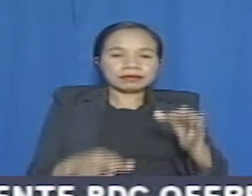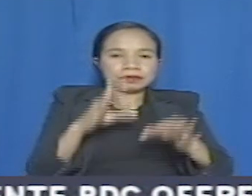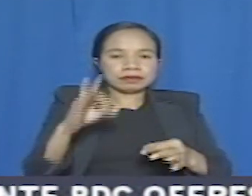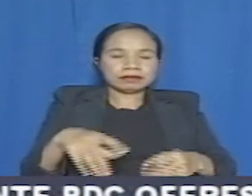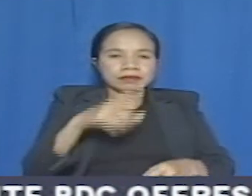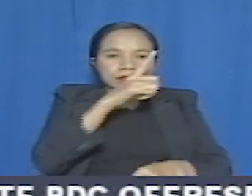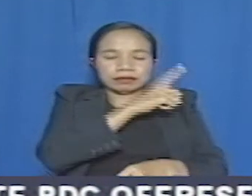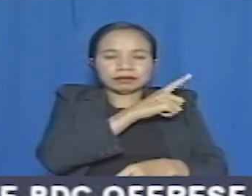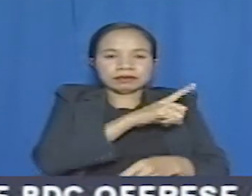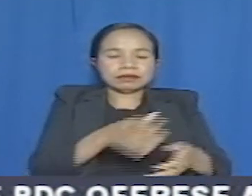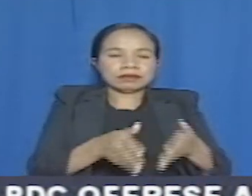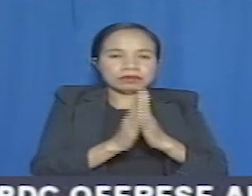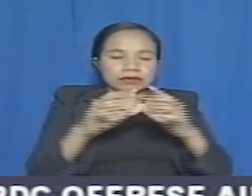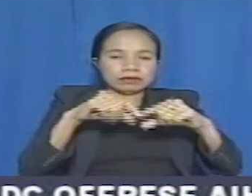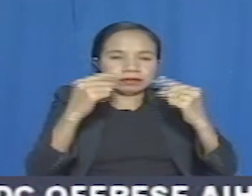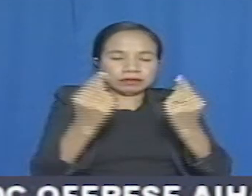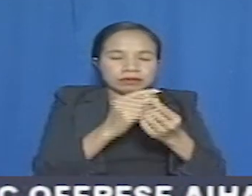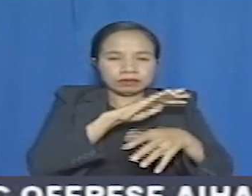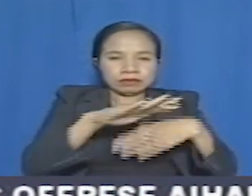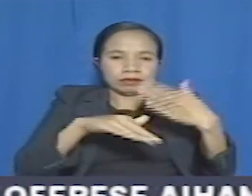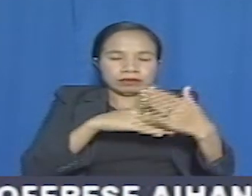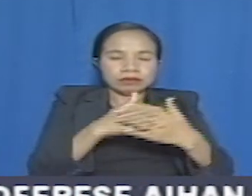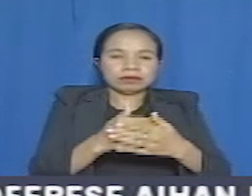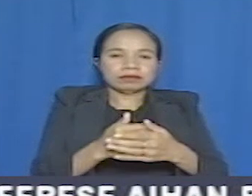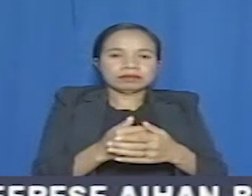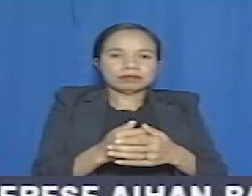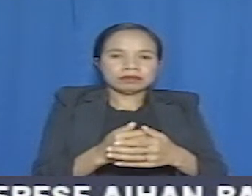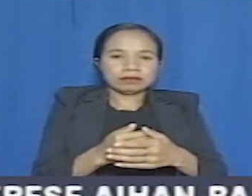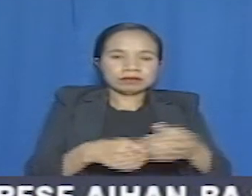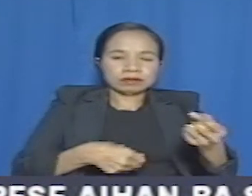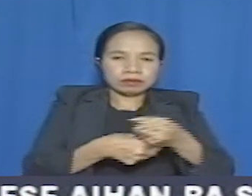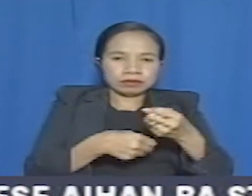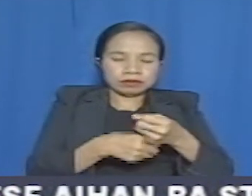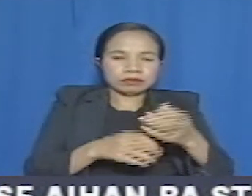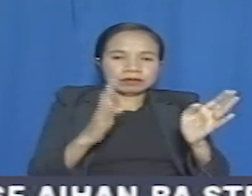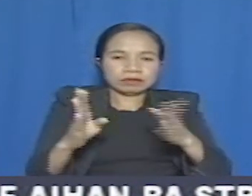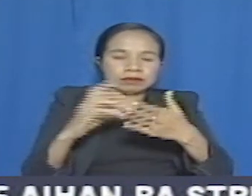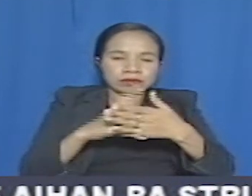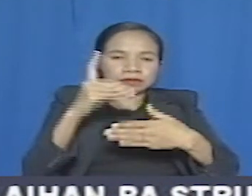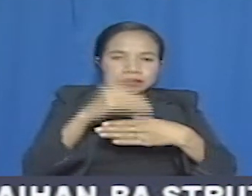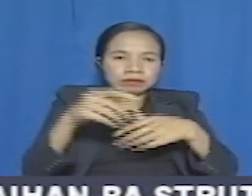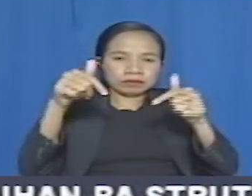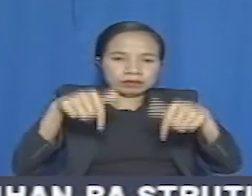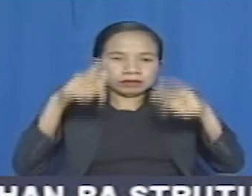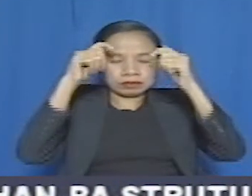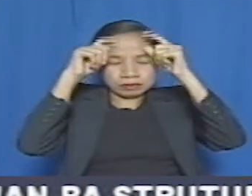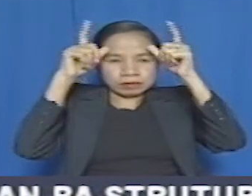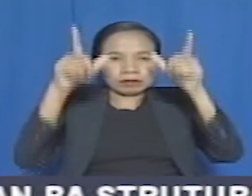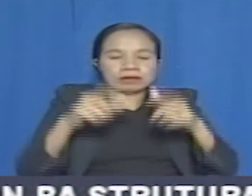No nemos, leran antimur suba arte marciais hotu, hamet in estabilidade, hodi contribuiba processo de desenvolvimento e a